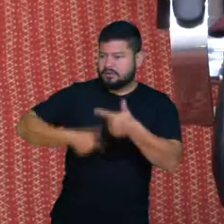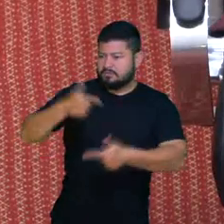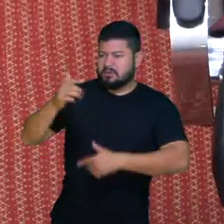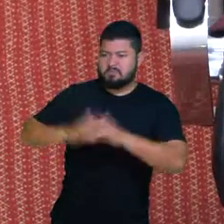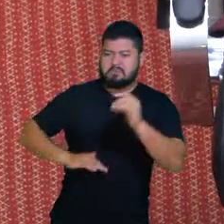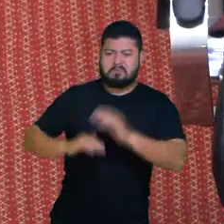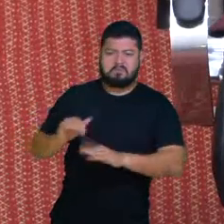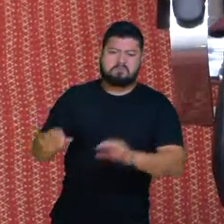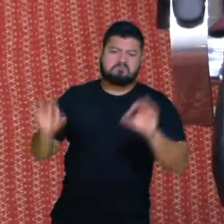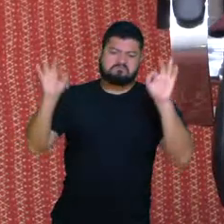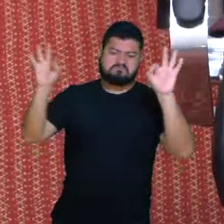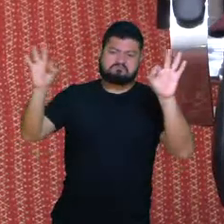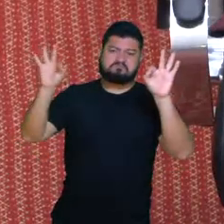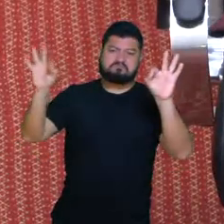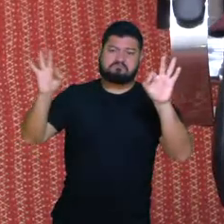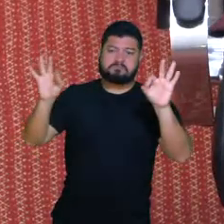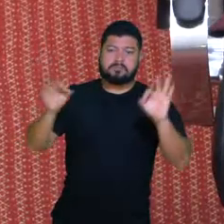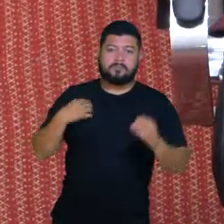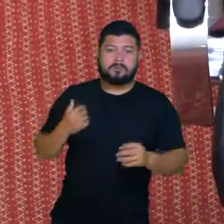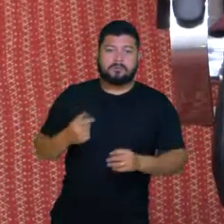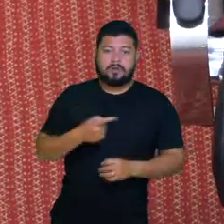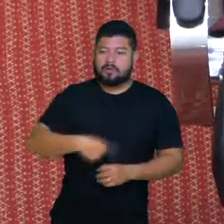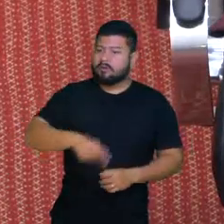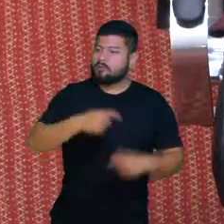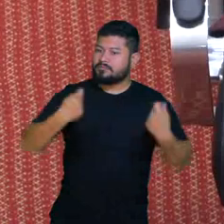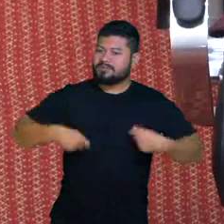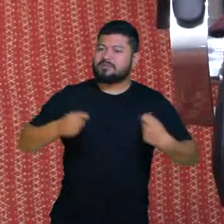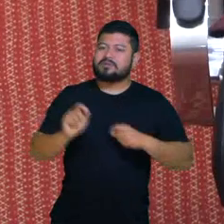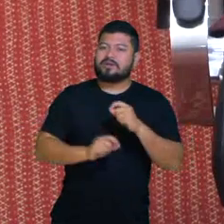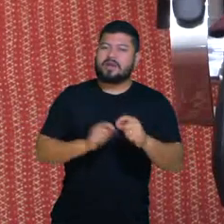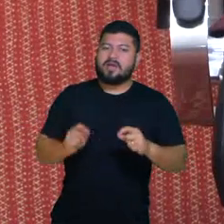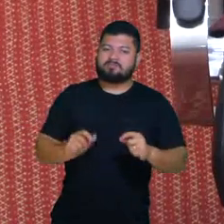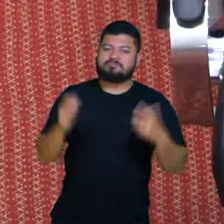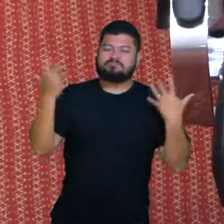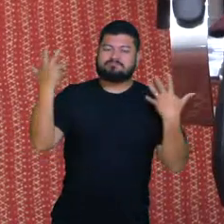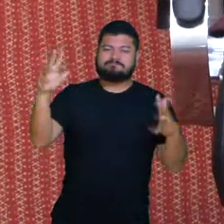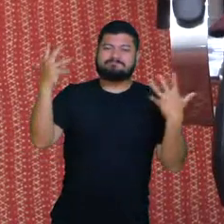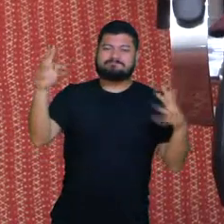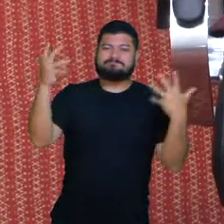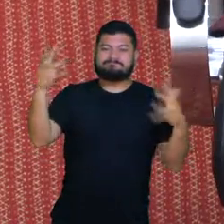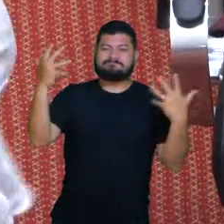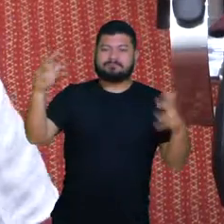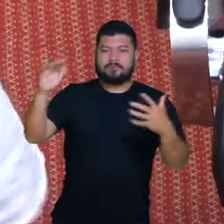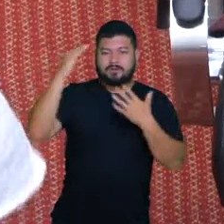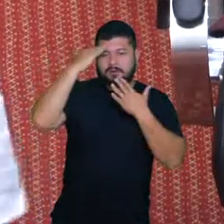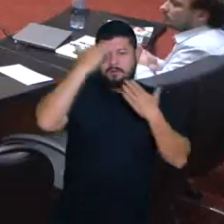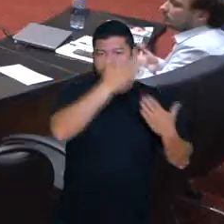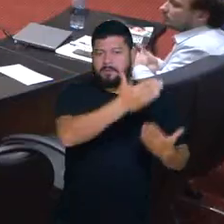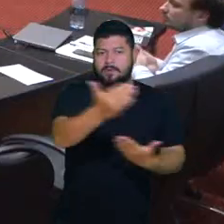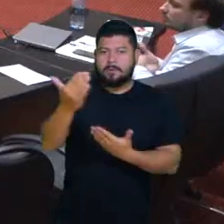excelente então palmas para nós que queremos que isso continue muito obrigada